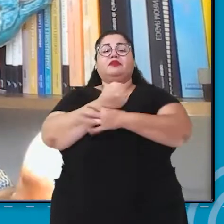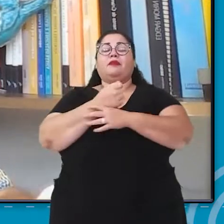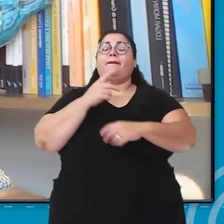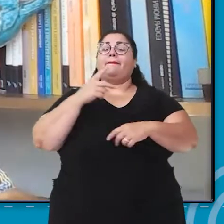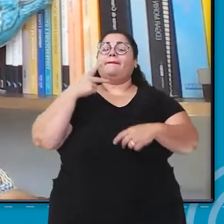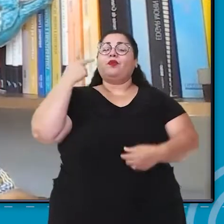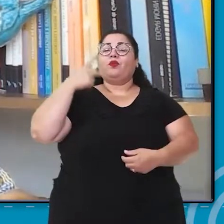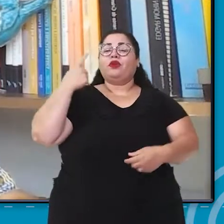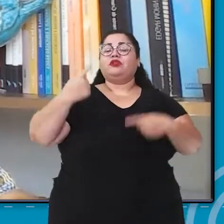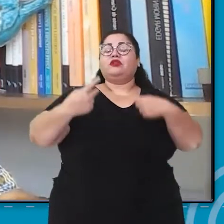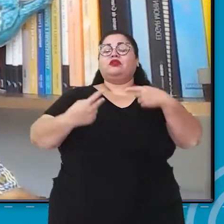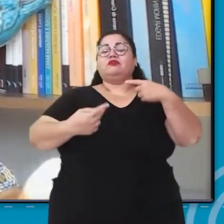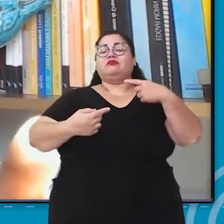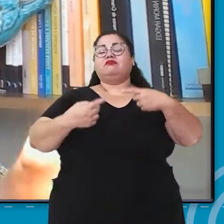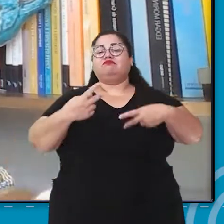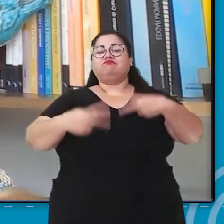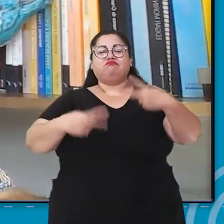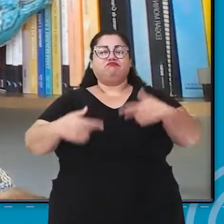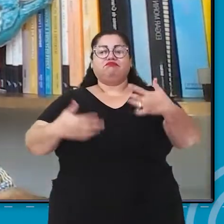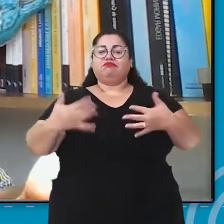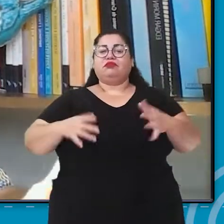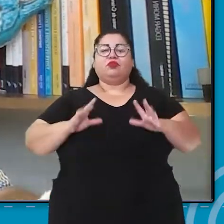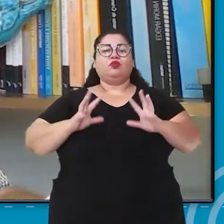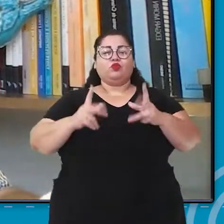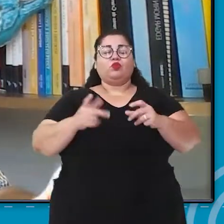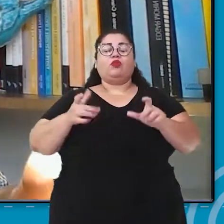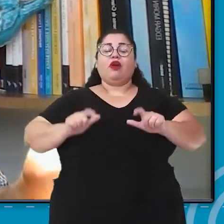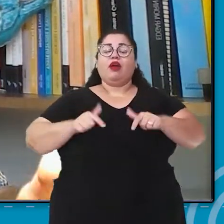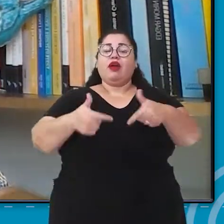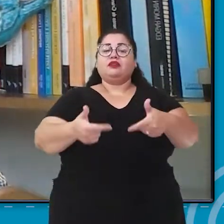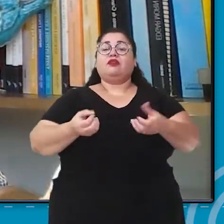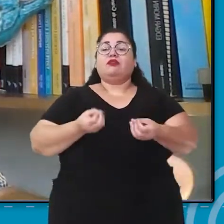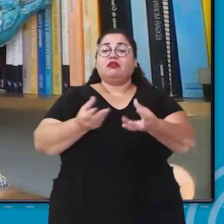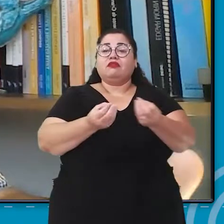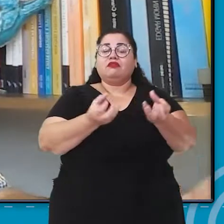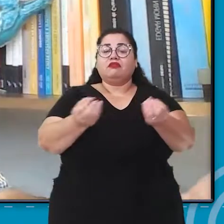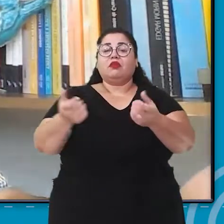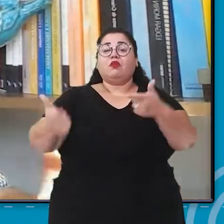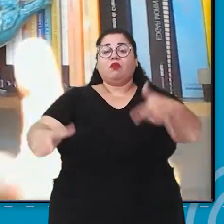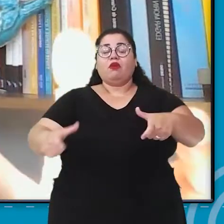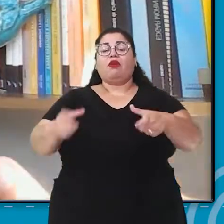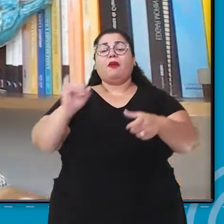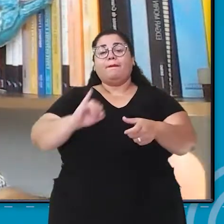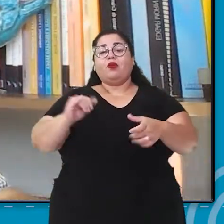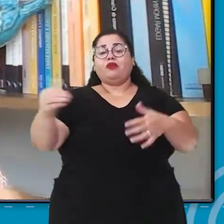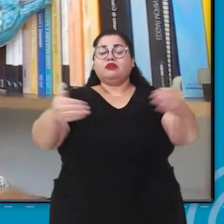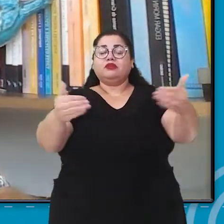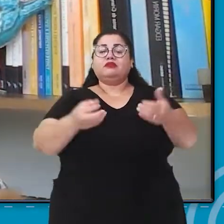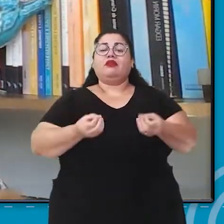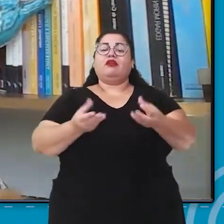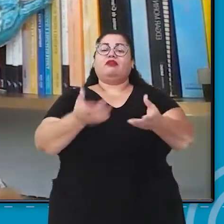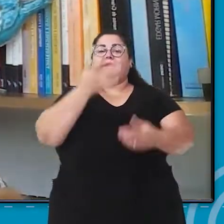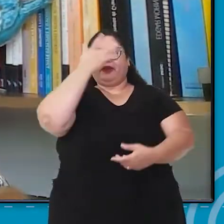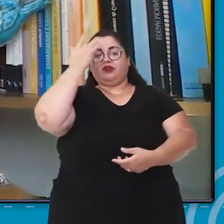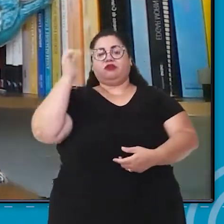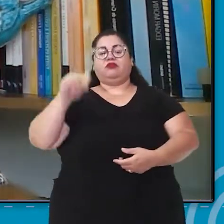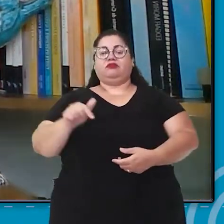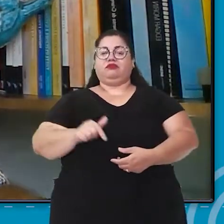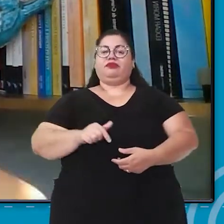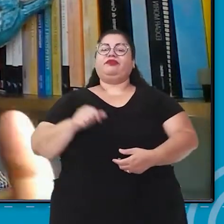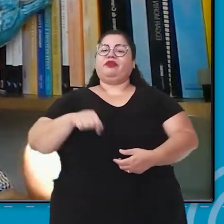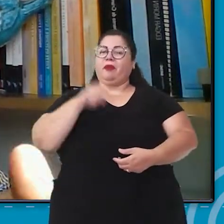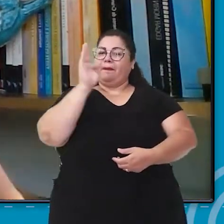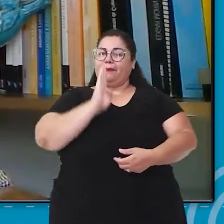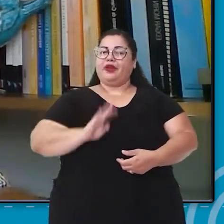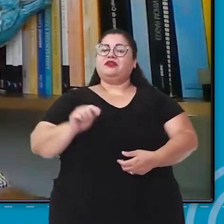de políticas públicas e de ações e intervenções que possam fomentar a importância desse trabalho. Nós